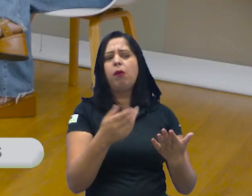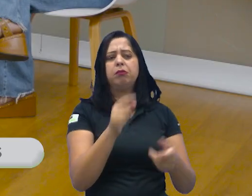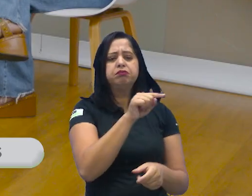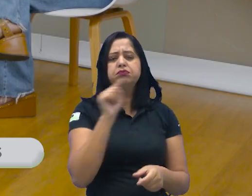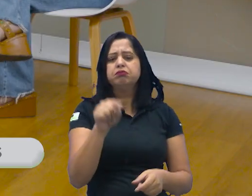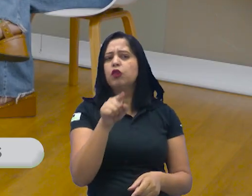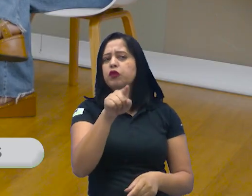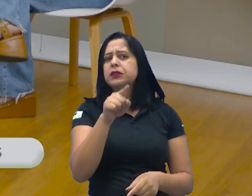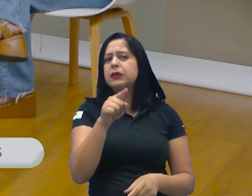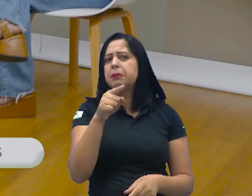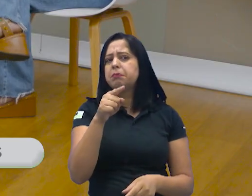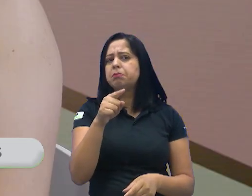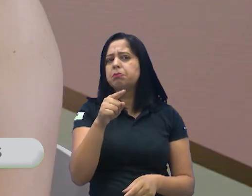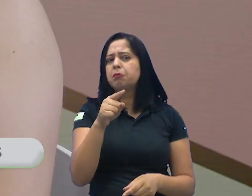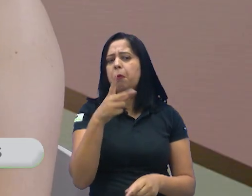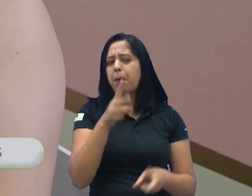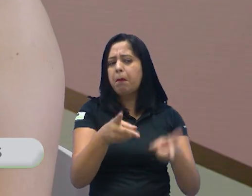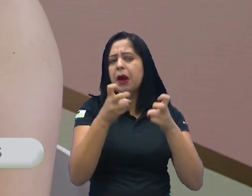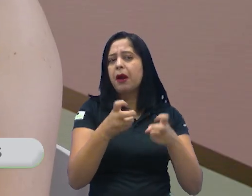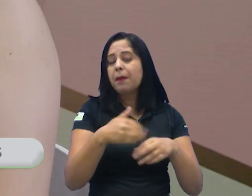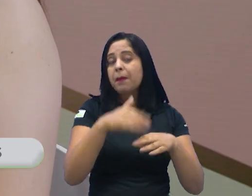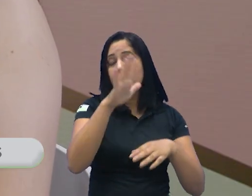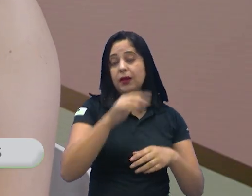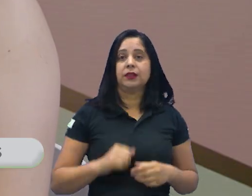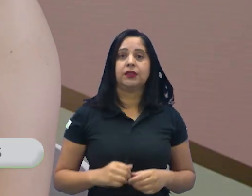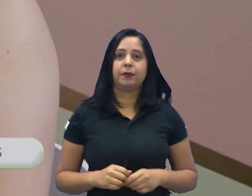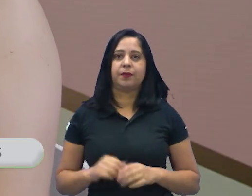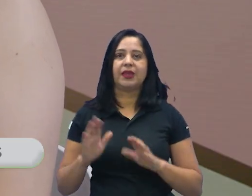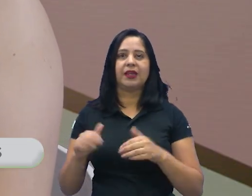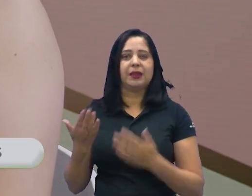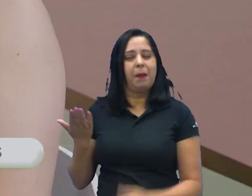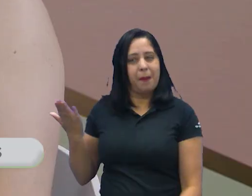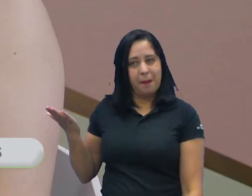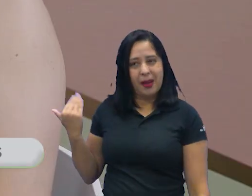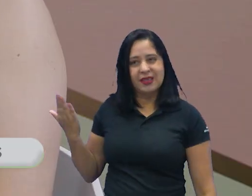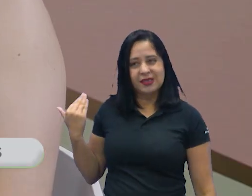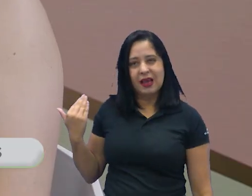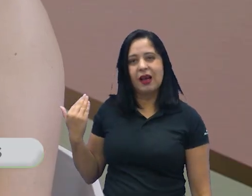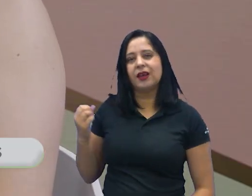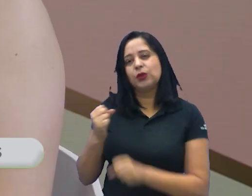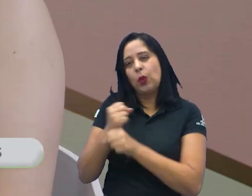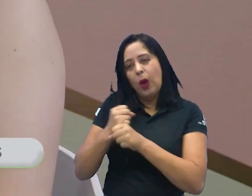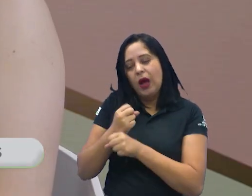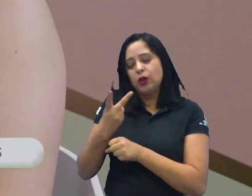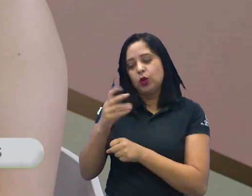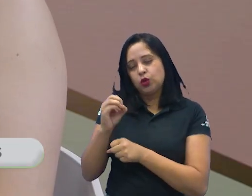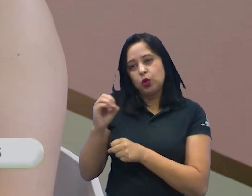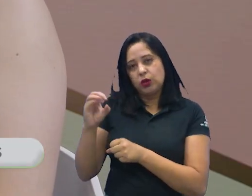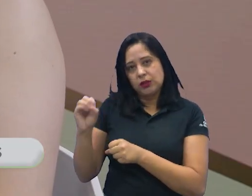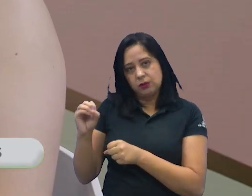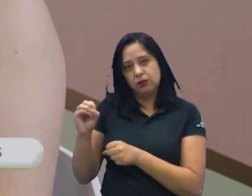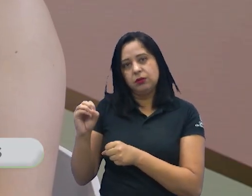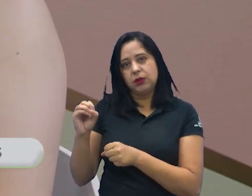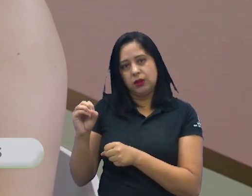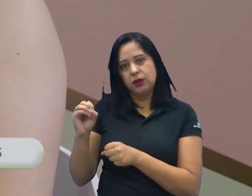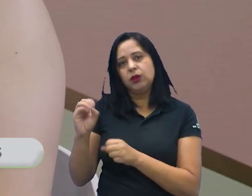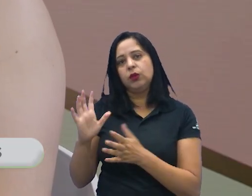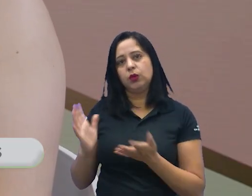dia? Olha, bem antigamente, se a gente for falar lá dos anos 2000, a gente pode até ter uma correlação que